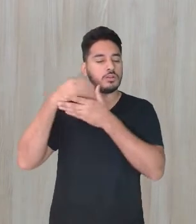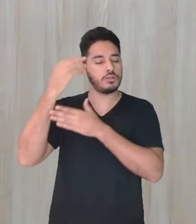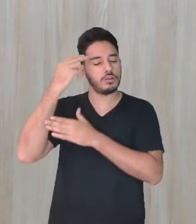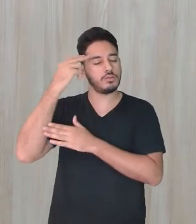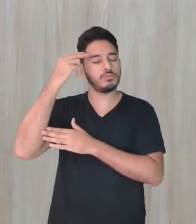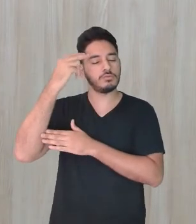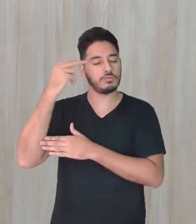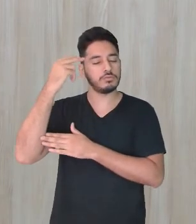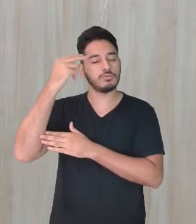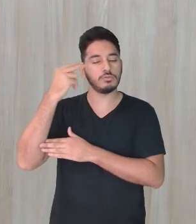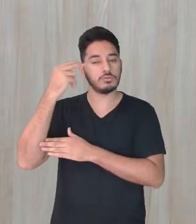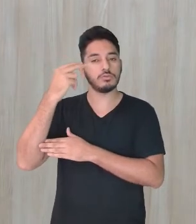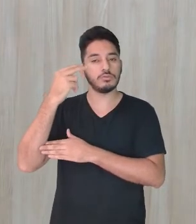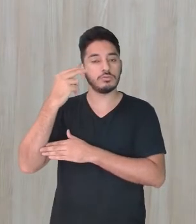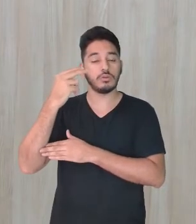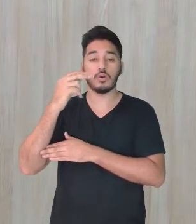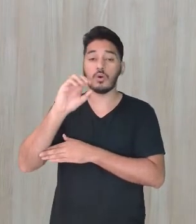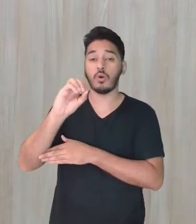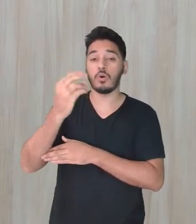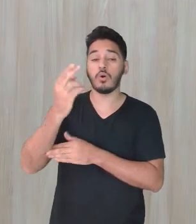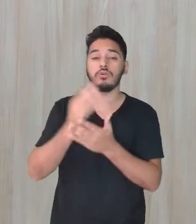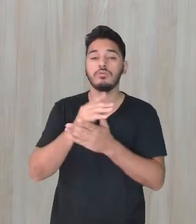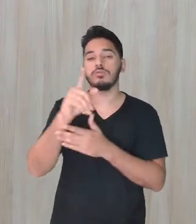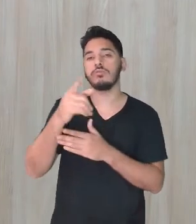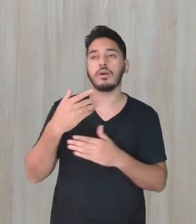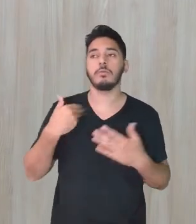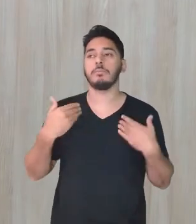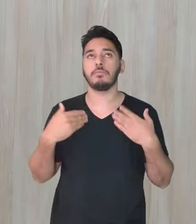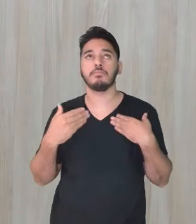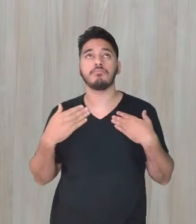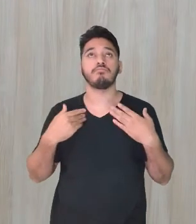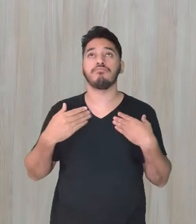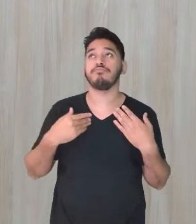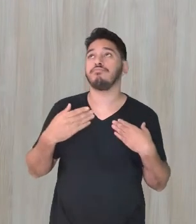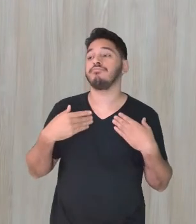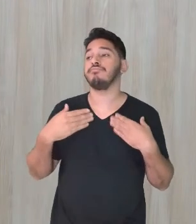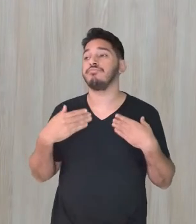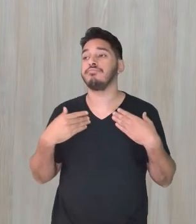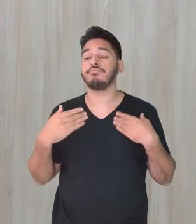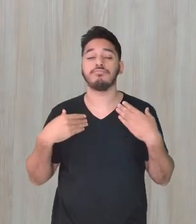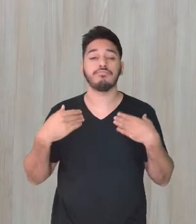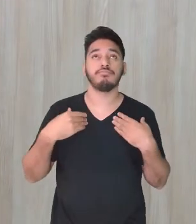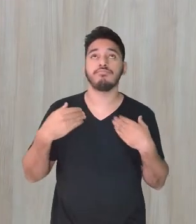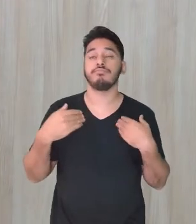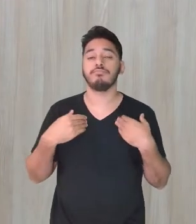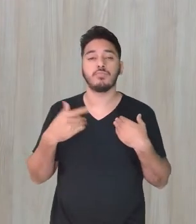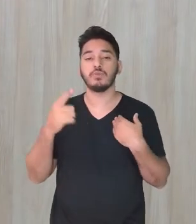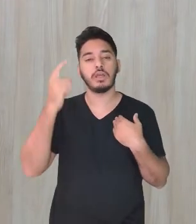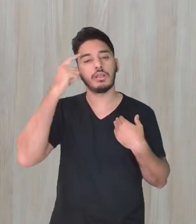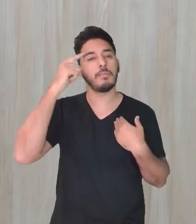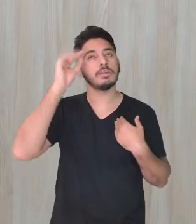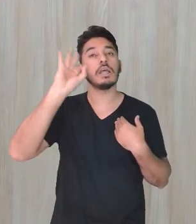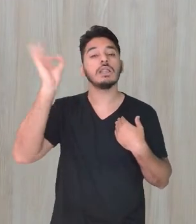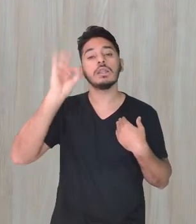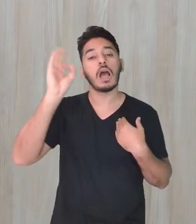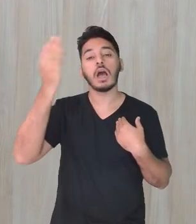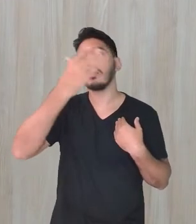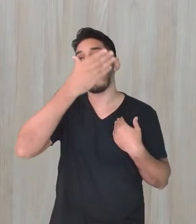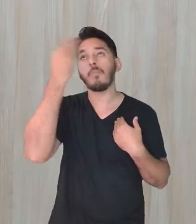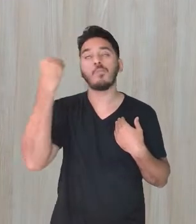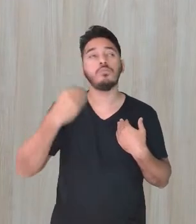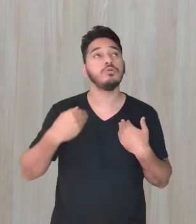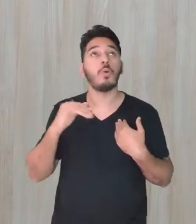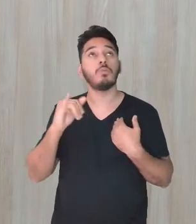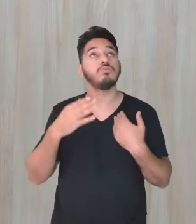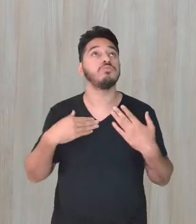acaba reproduzindo. Ou às vezes você fica batucando por batucar, não tem nem, você nem pensa num som